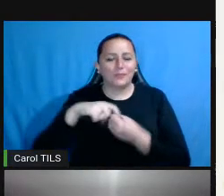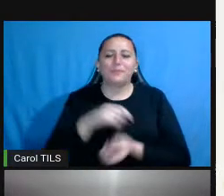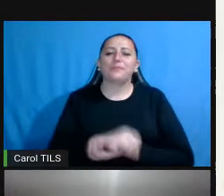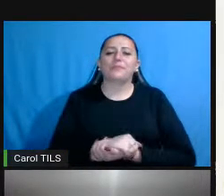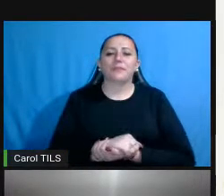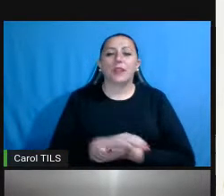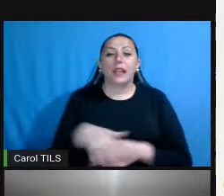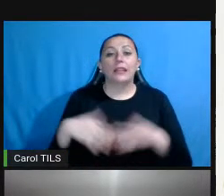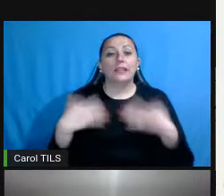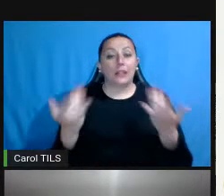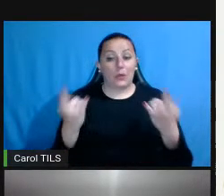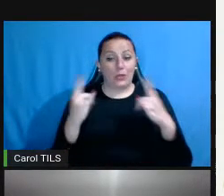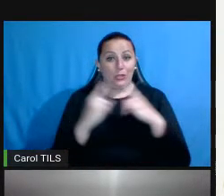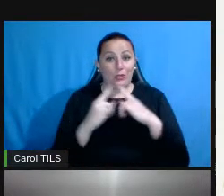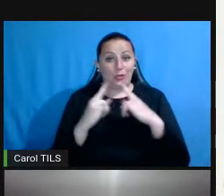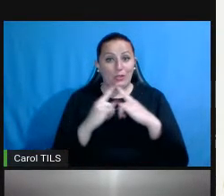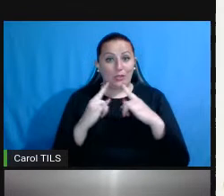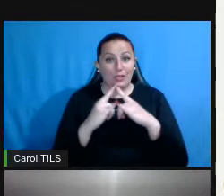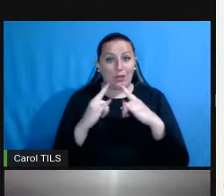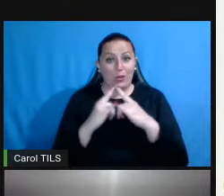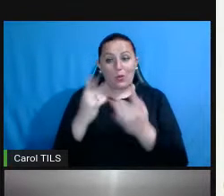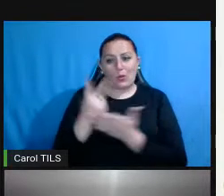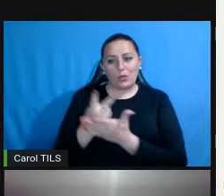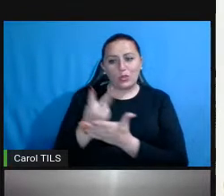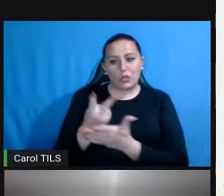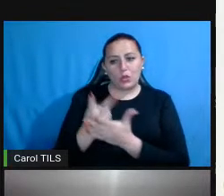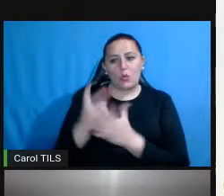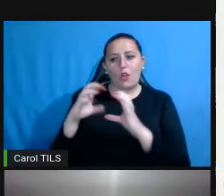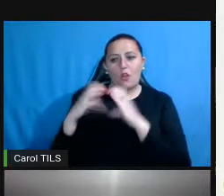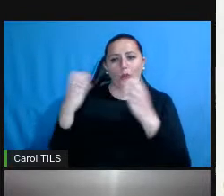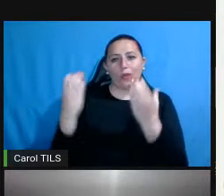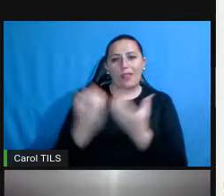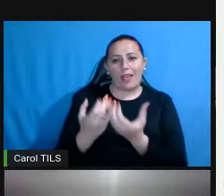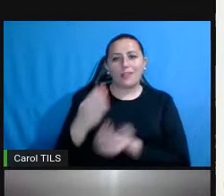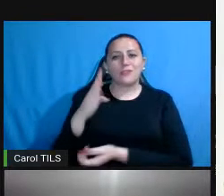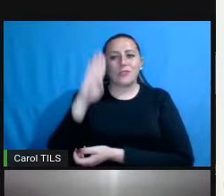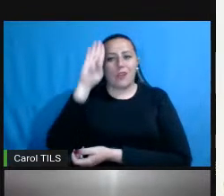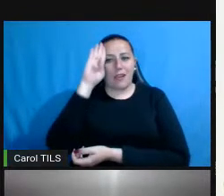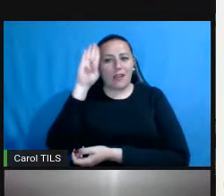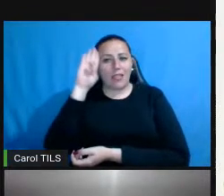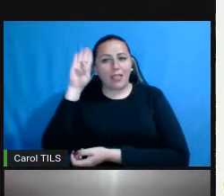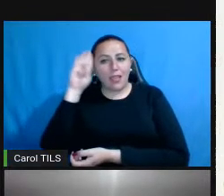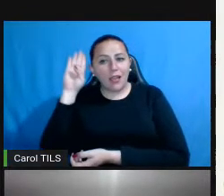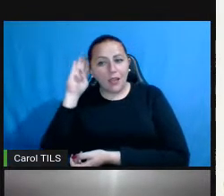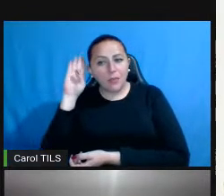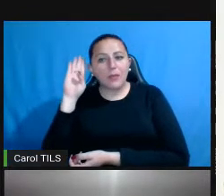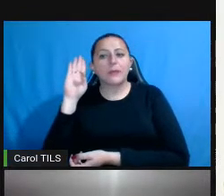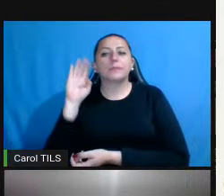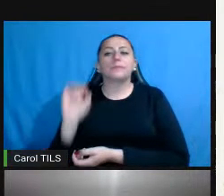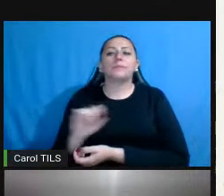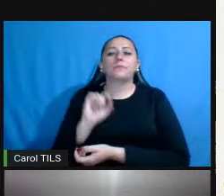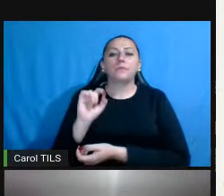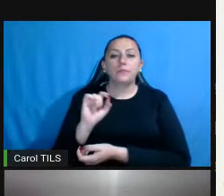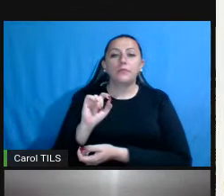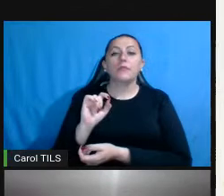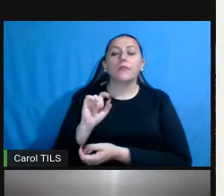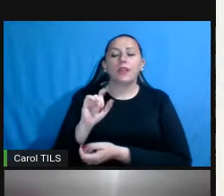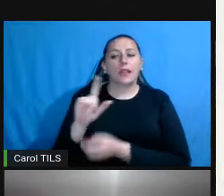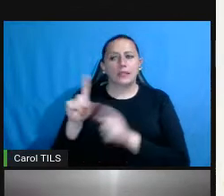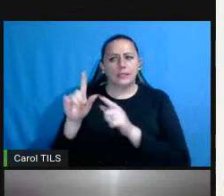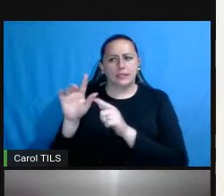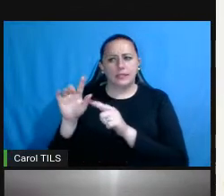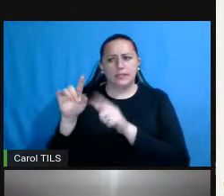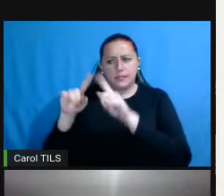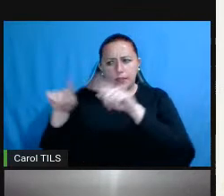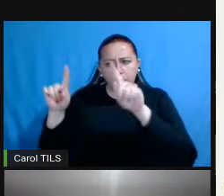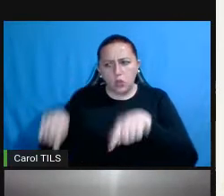ela se faz com toda a comunidade acadêmica, com estudantes e servidores, né? Então, é importante frisar